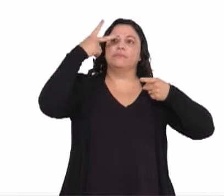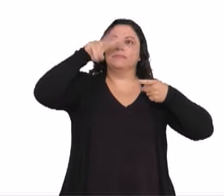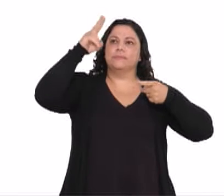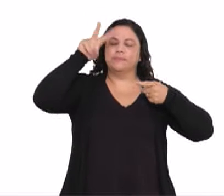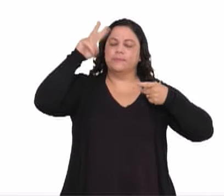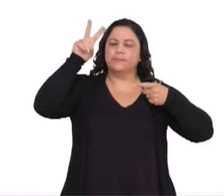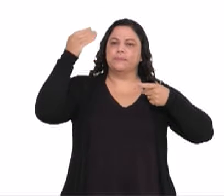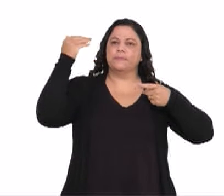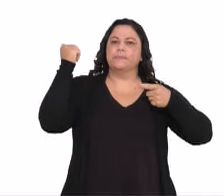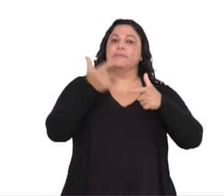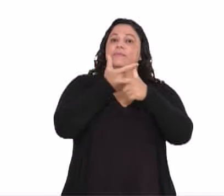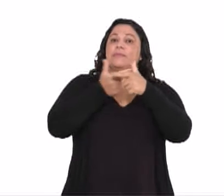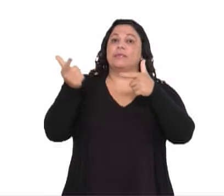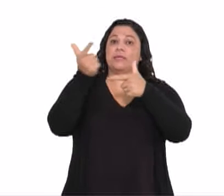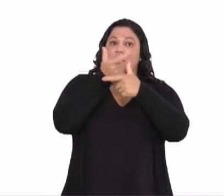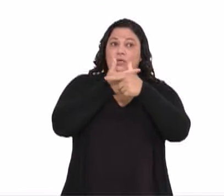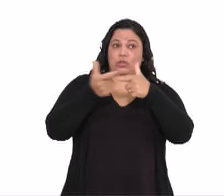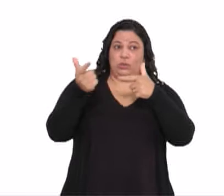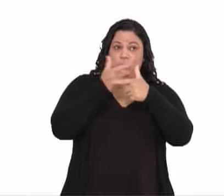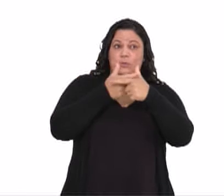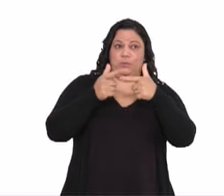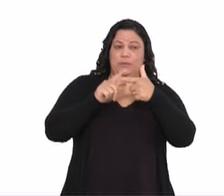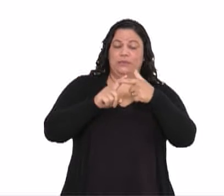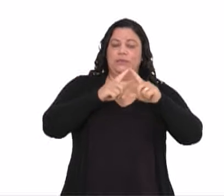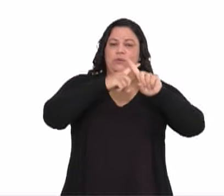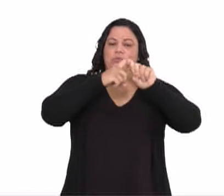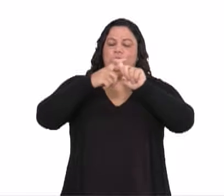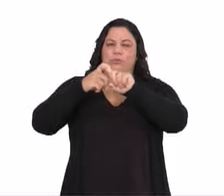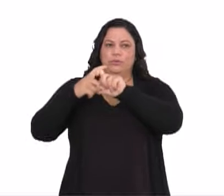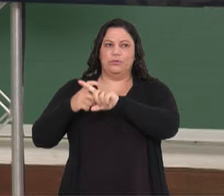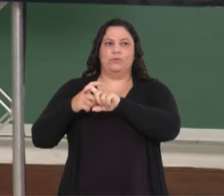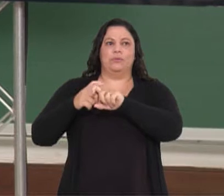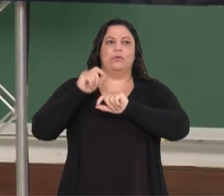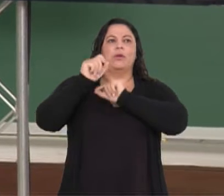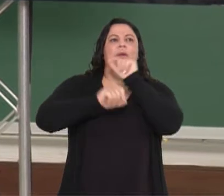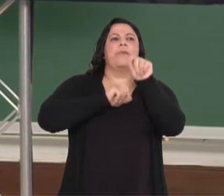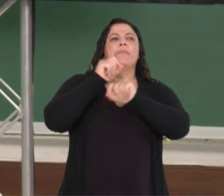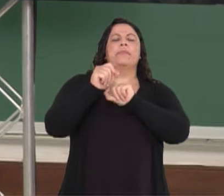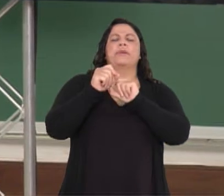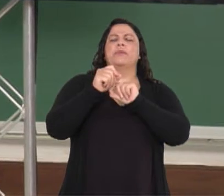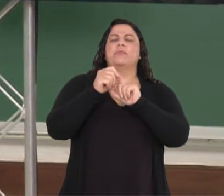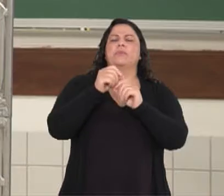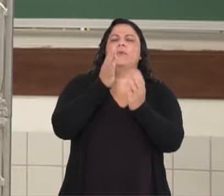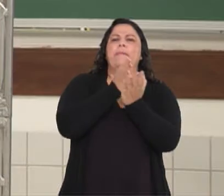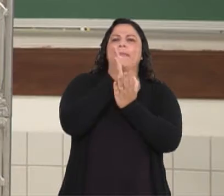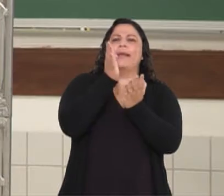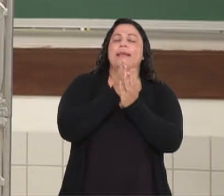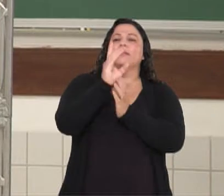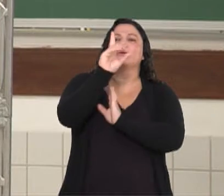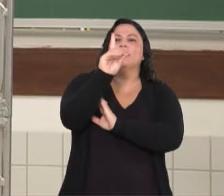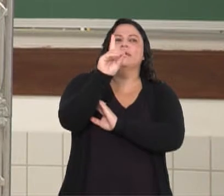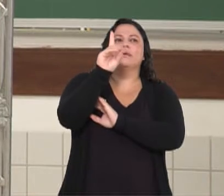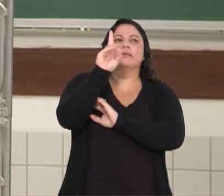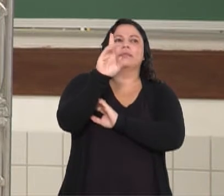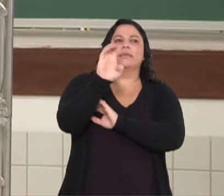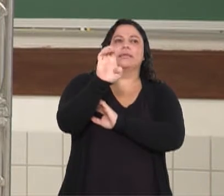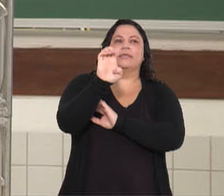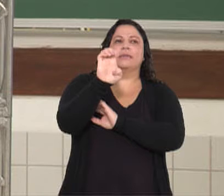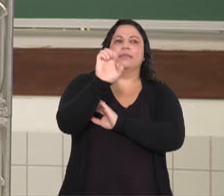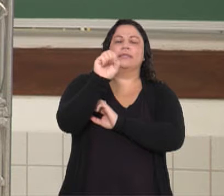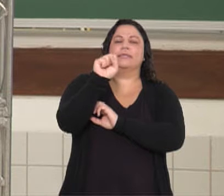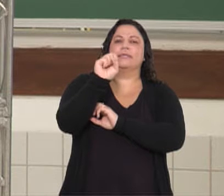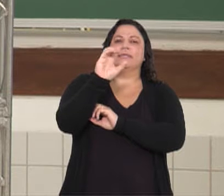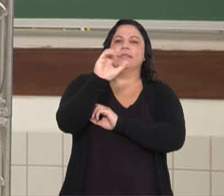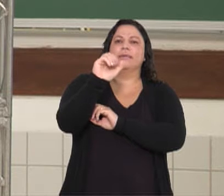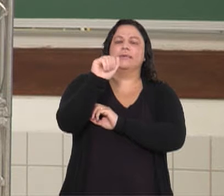pelo método de Descartes. Gente, a pronúncia é Descartes. A escrita pode estar com um